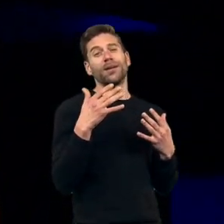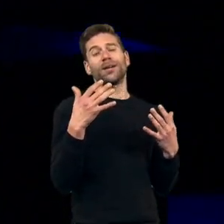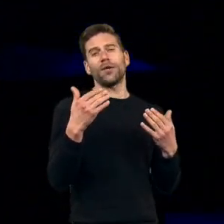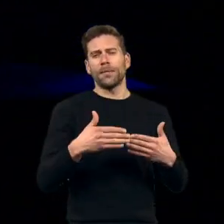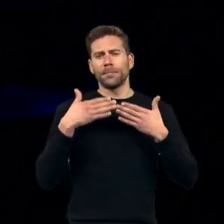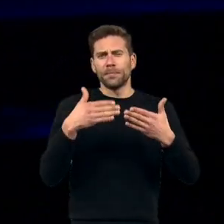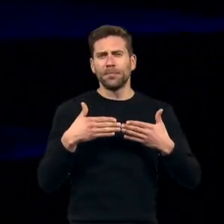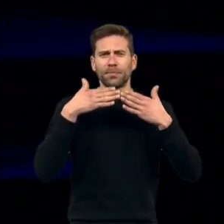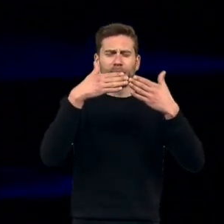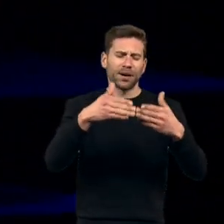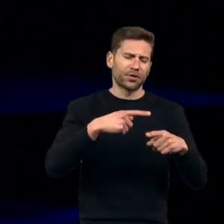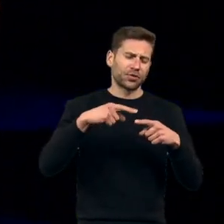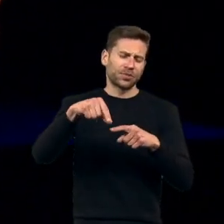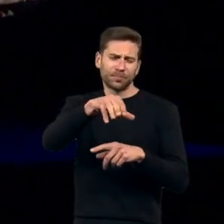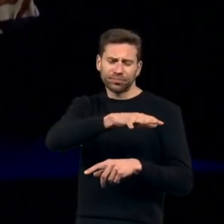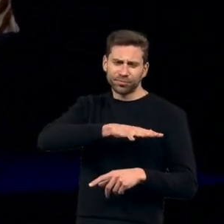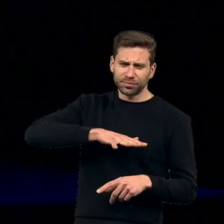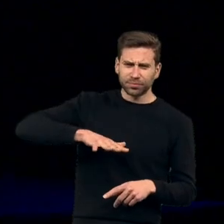Todo o cais é uma saudade de pedra.